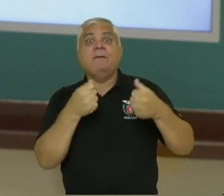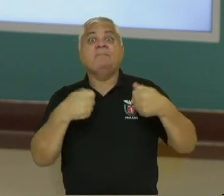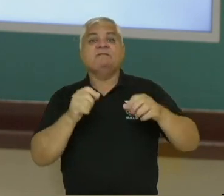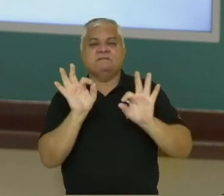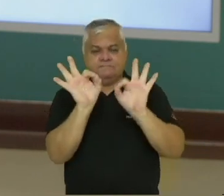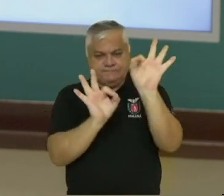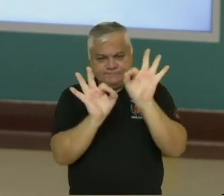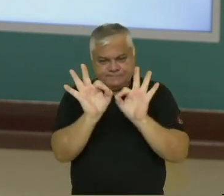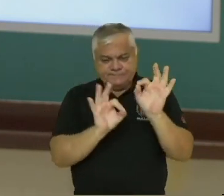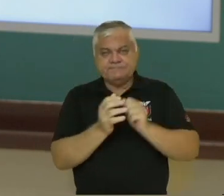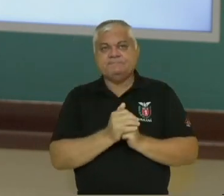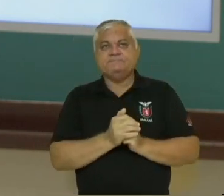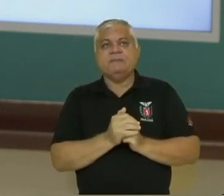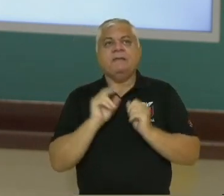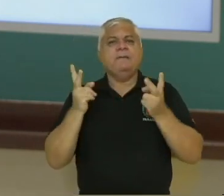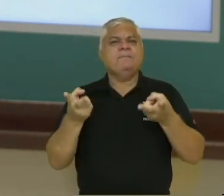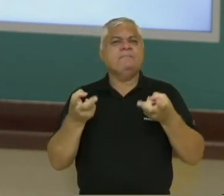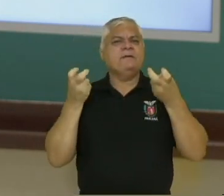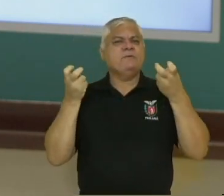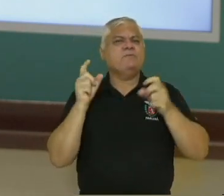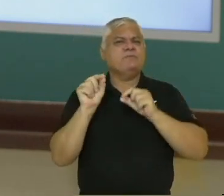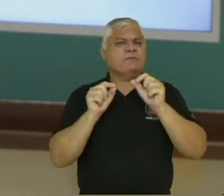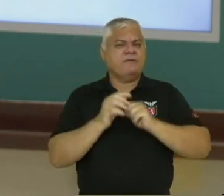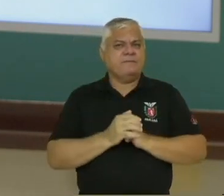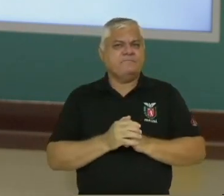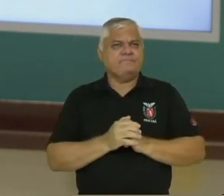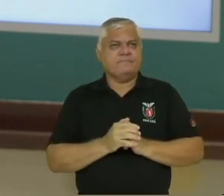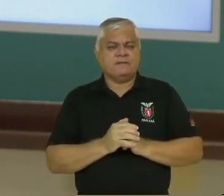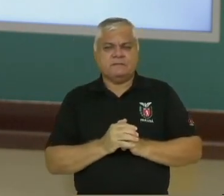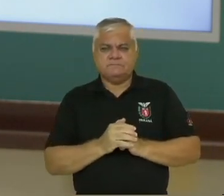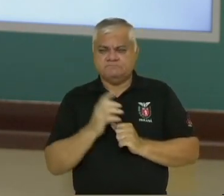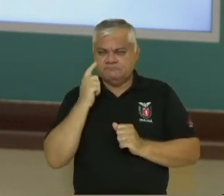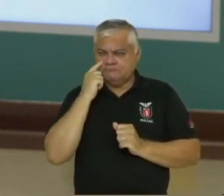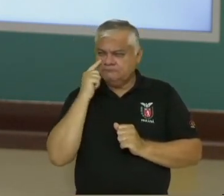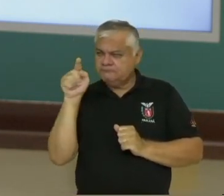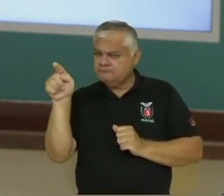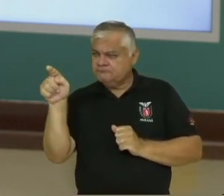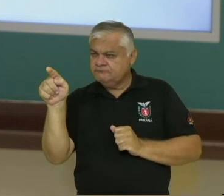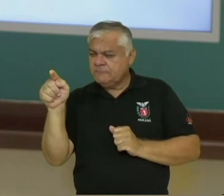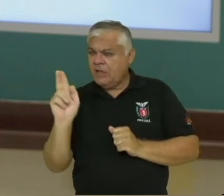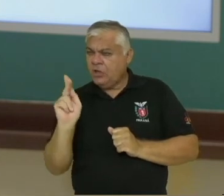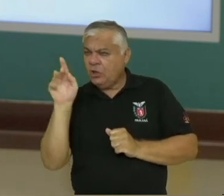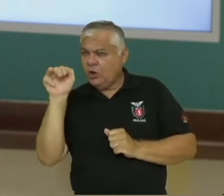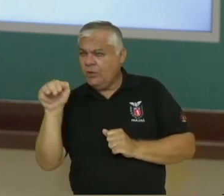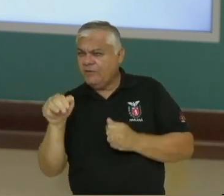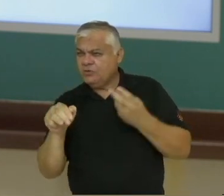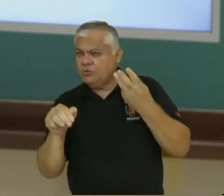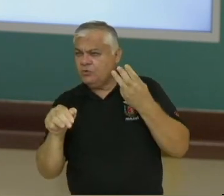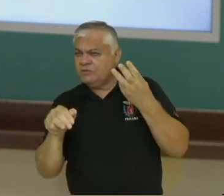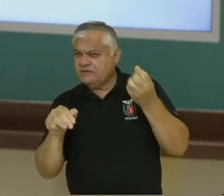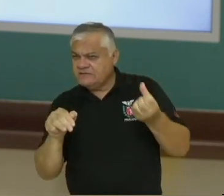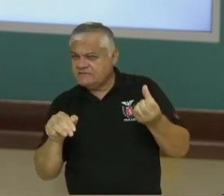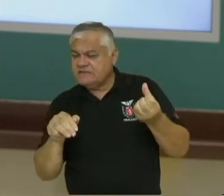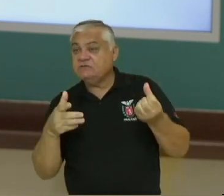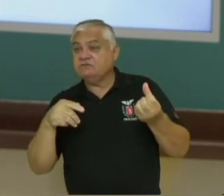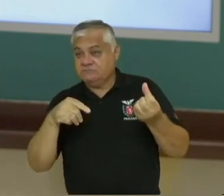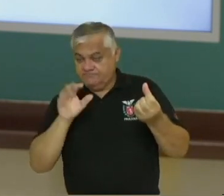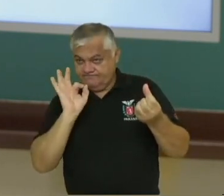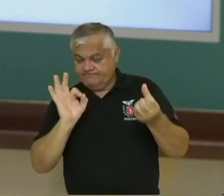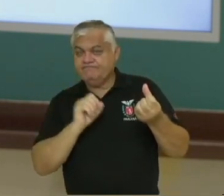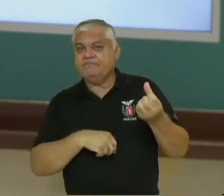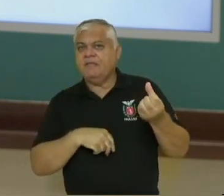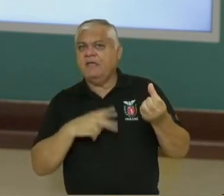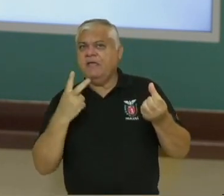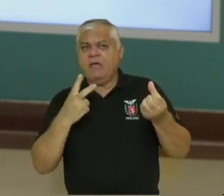certo? Percebam que, analisando aqui as unidades, né, você tem 36 km por hora e o tempo de 20